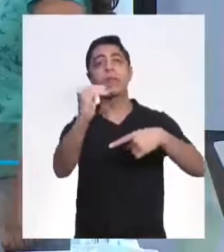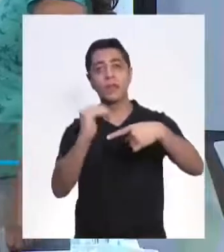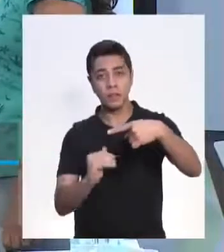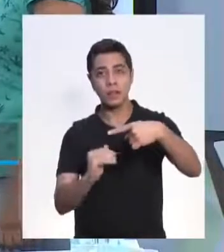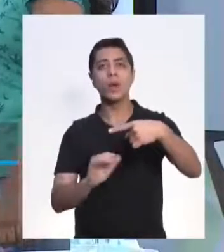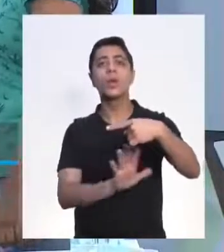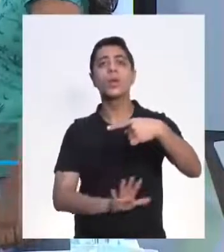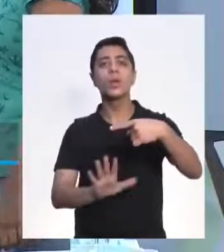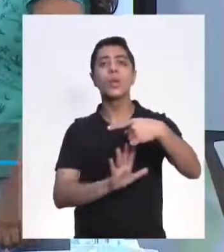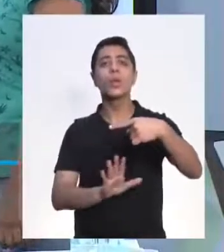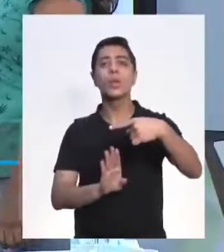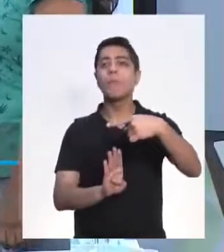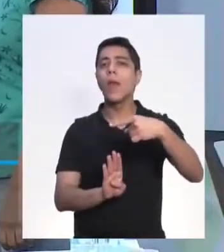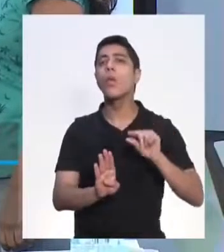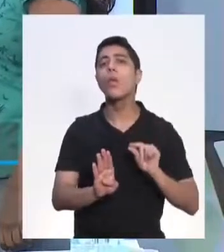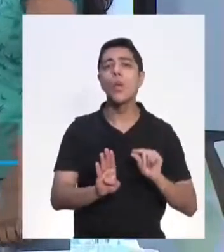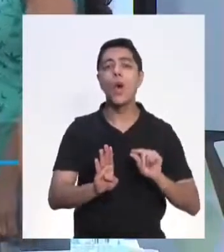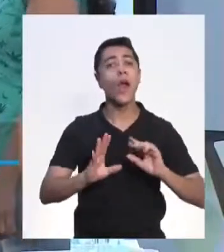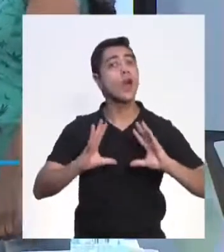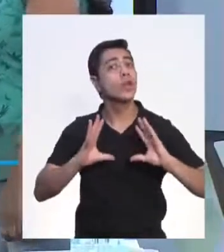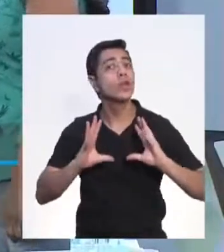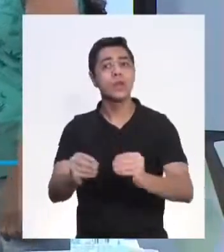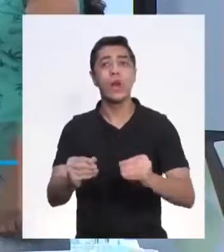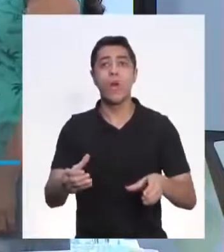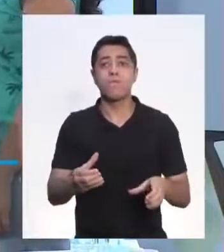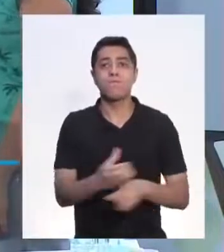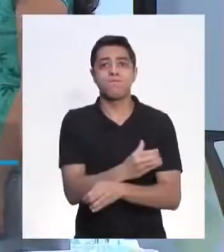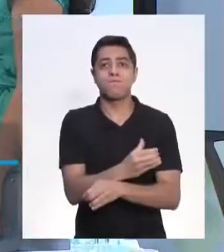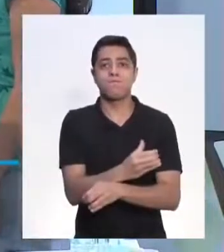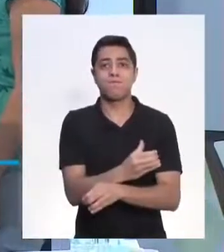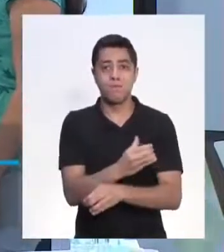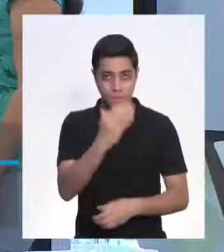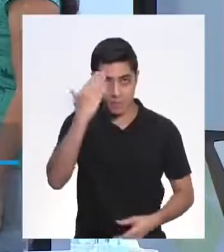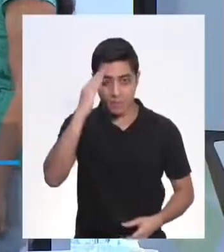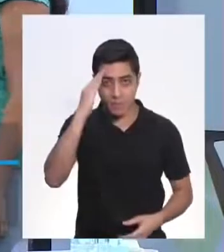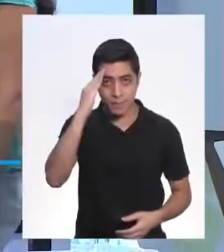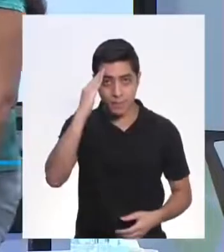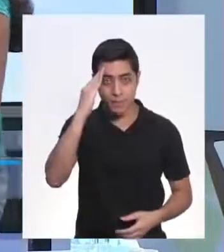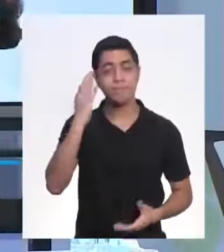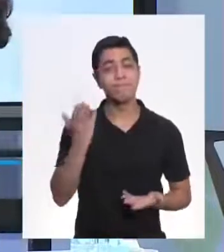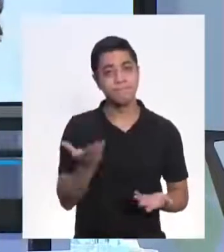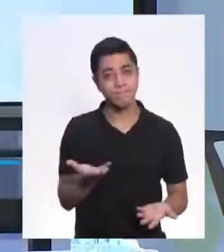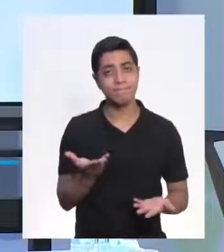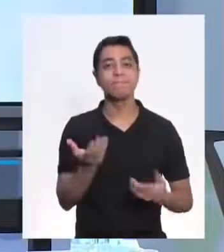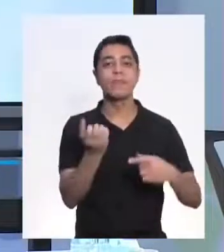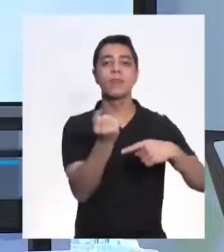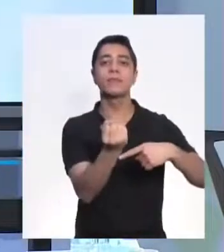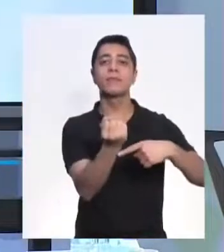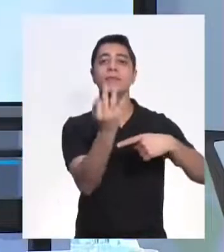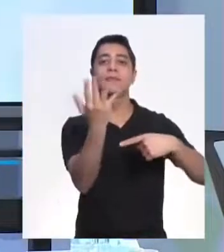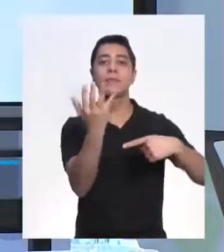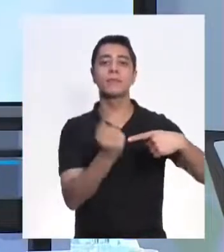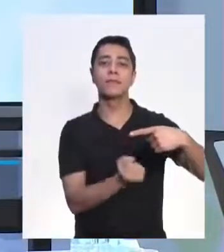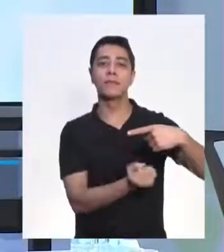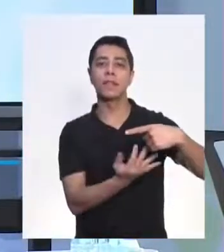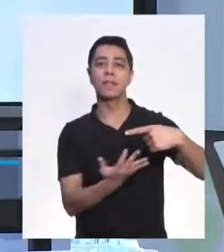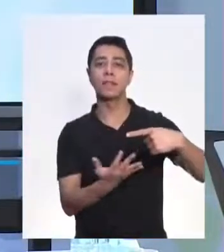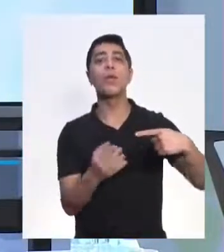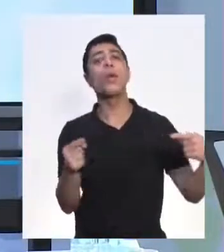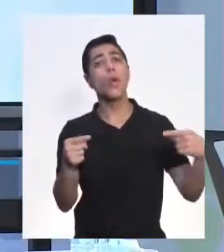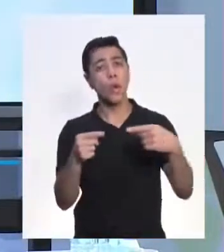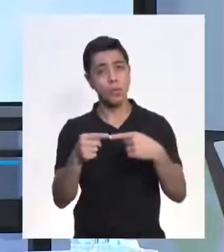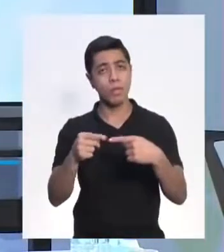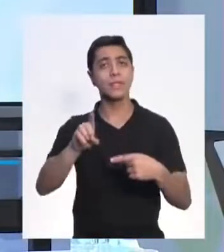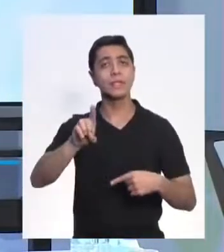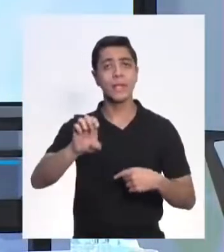nas frações, a gente está falando na forma de escrever também de um número decimal exato. Por exemplo, se